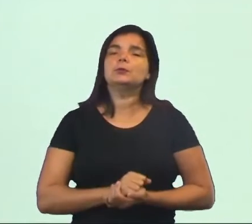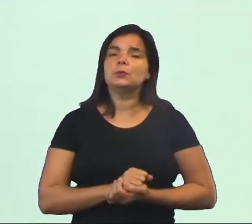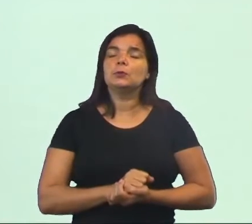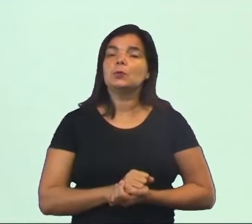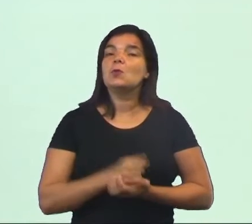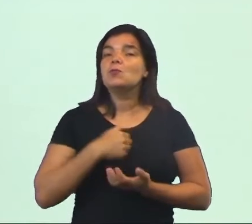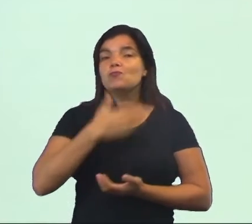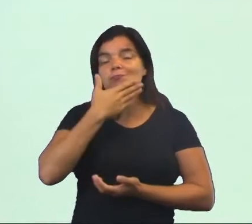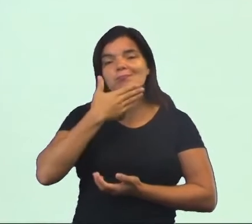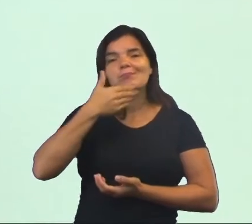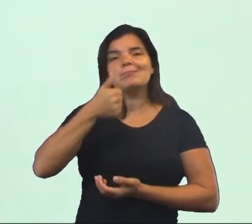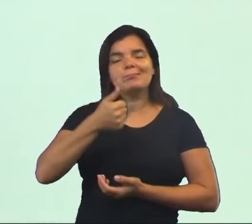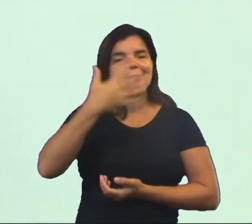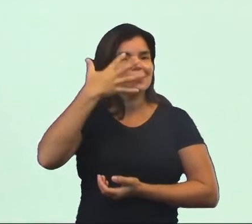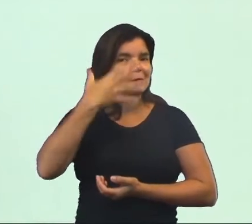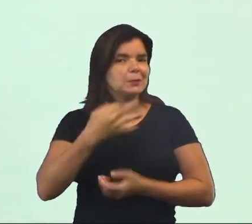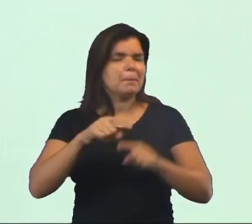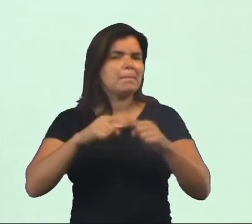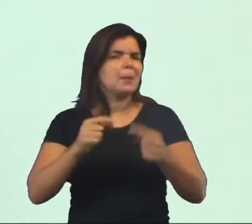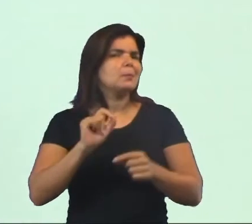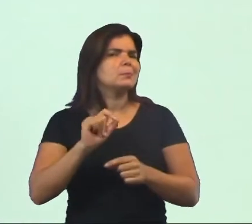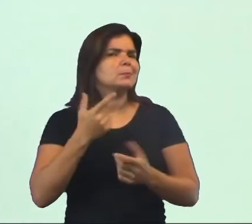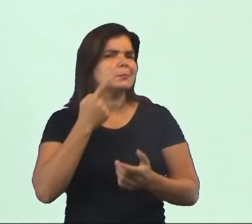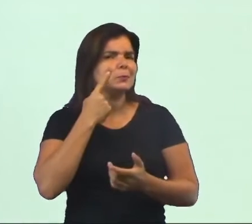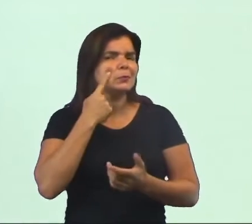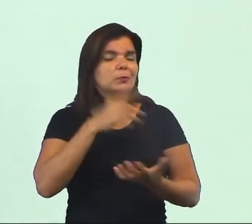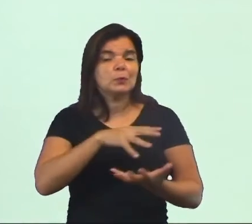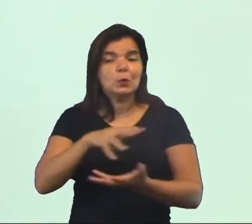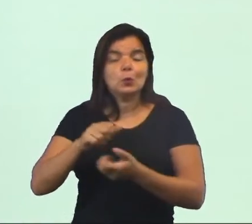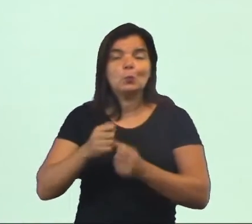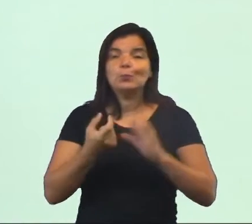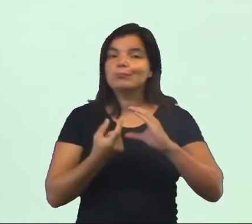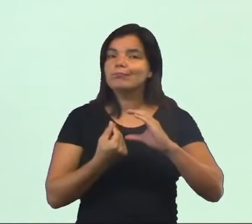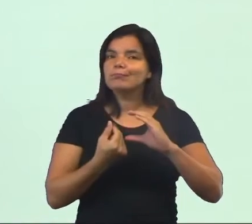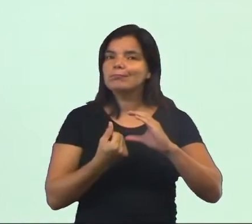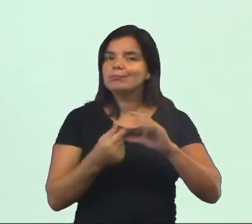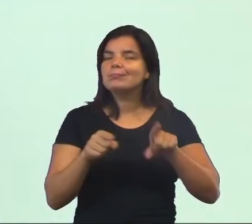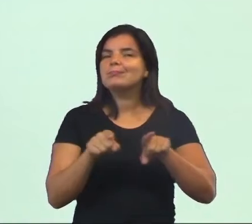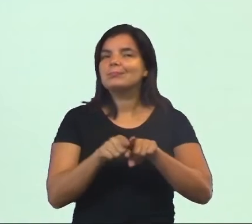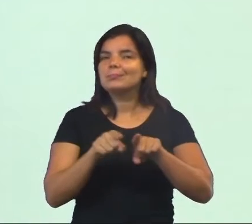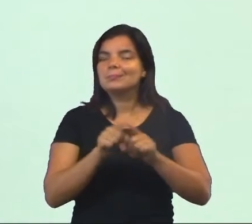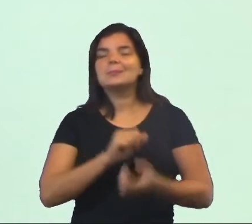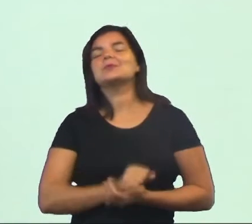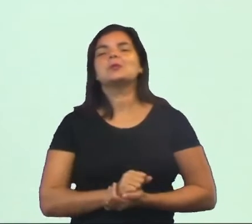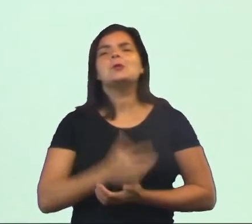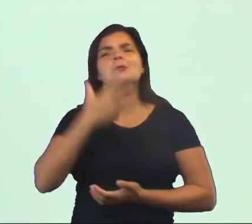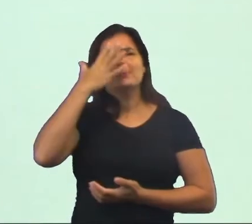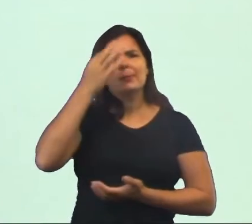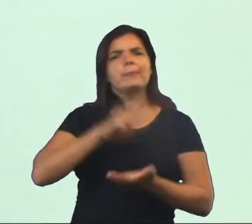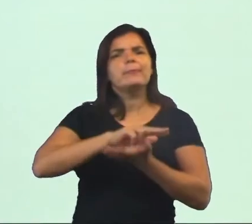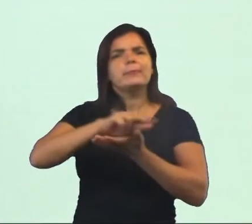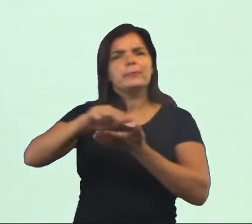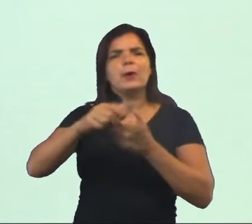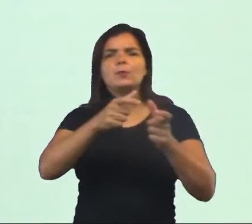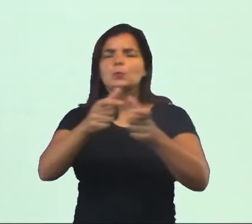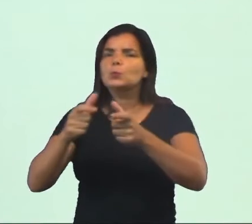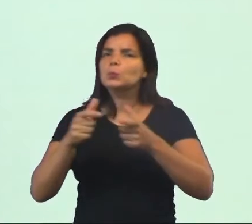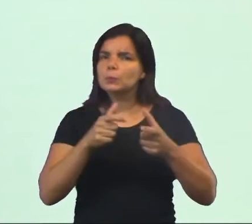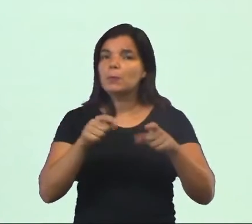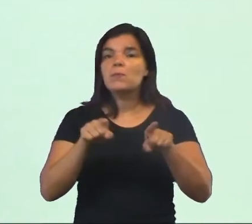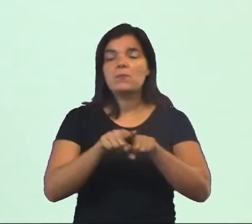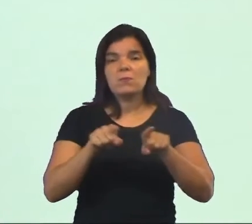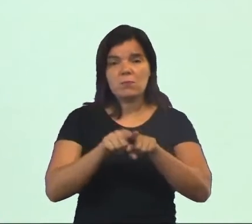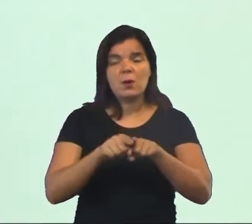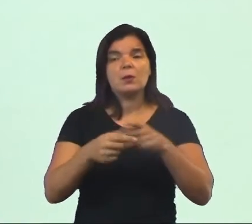nitidamente de melhorias, certo? Mas o que é que nós vemos no mundo capitalista? Que estamos chegando aqui, realmente tem vários setores, tem